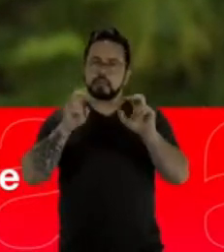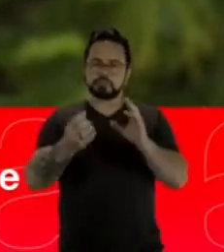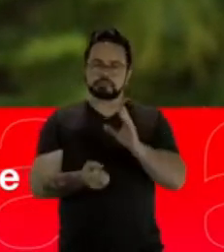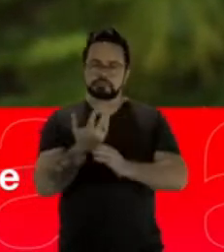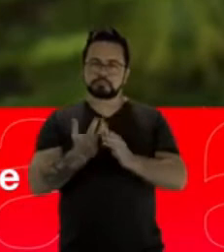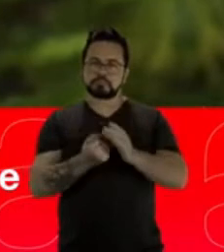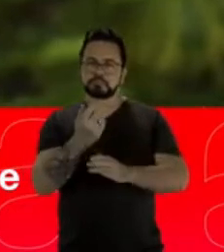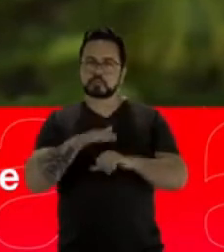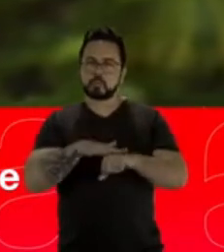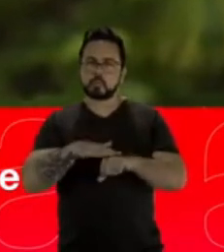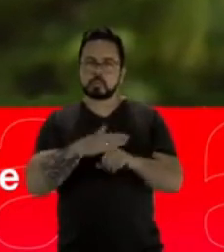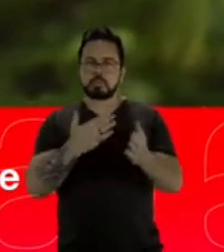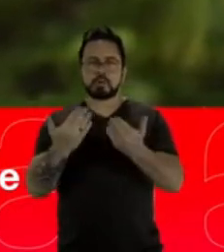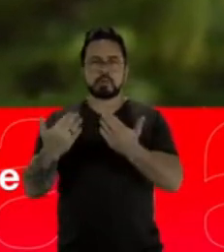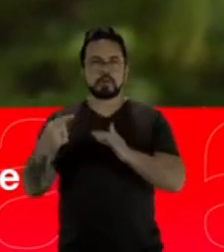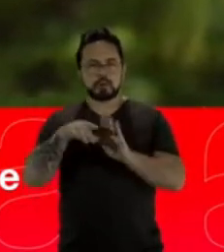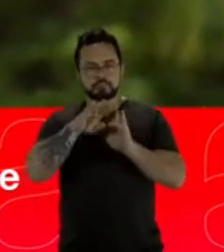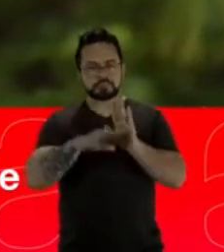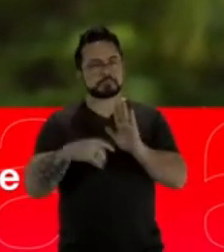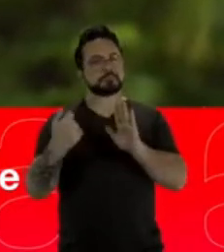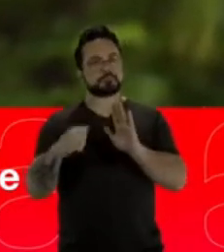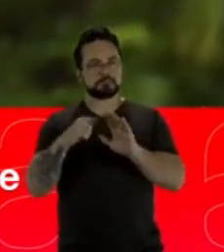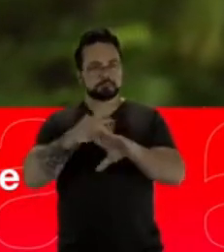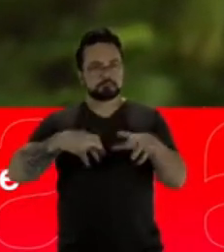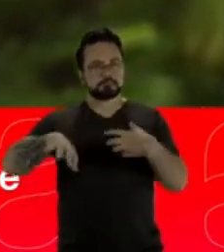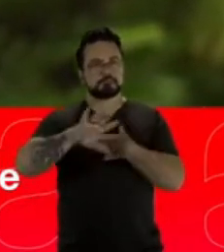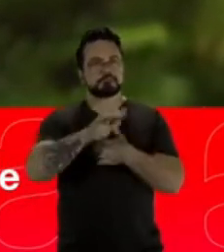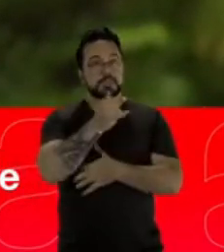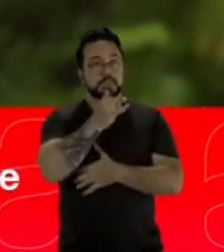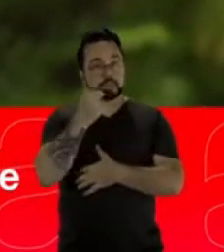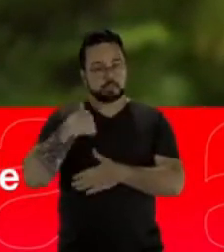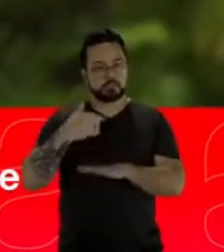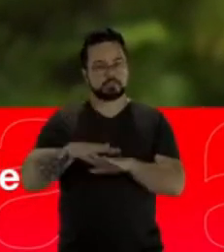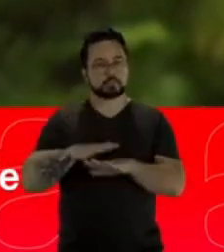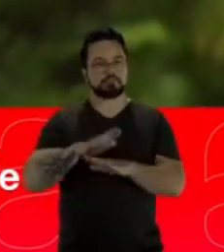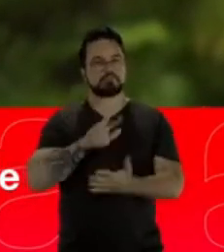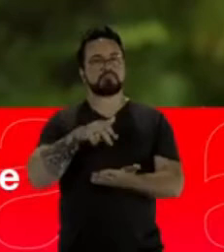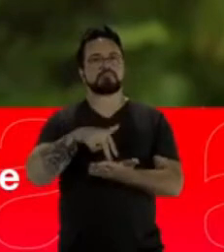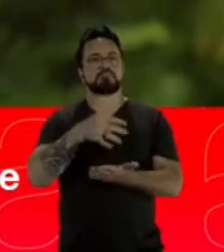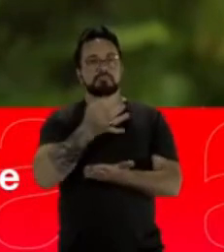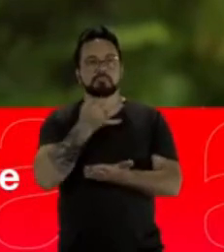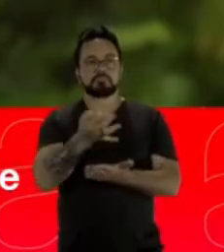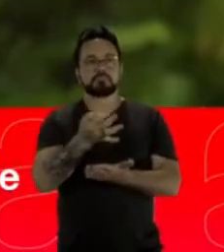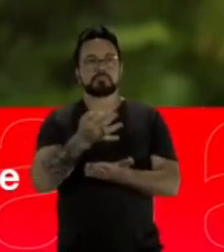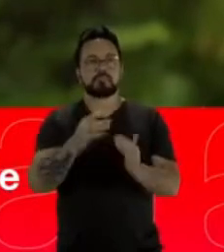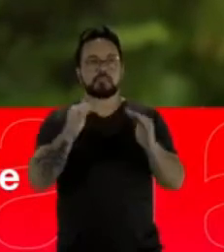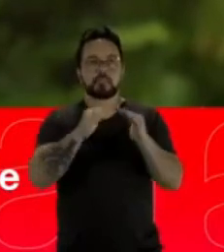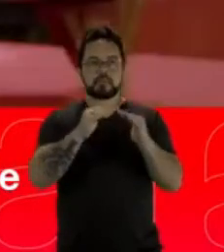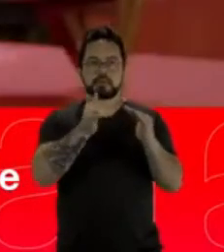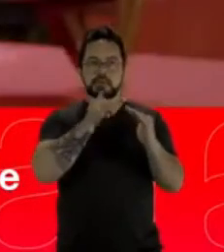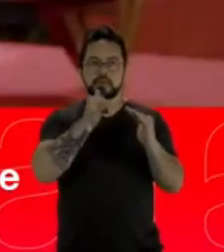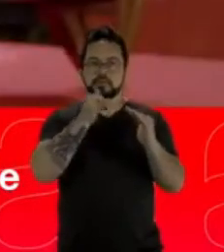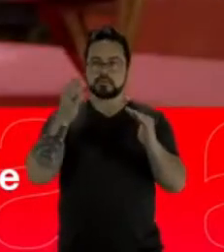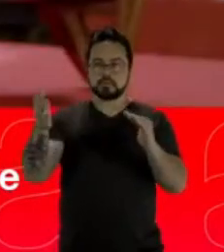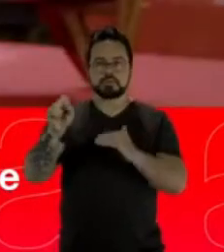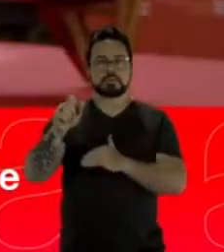e que de muitas pessoas essas pautas requerem empatia. Por exemplo, eu, quando eu vou me posicionar a favor, por exemplo, dos